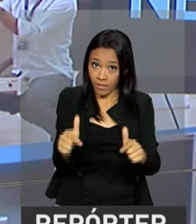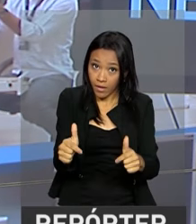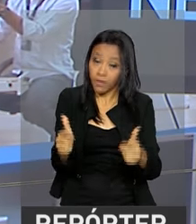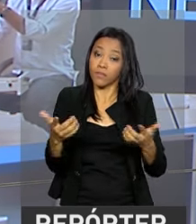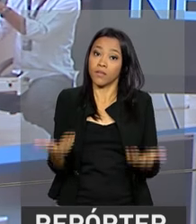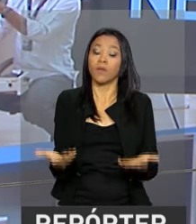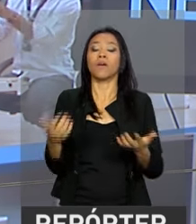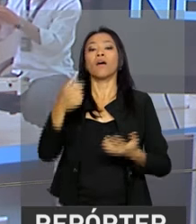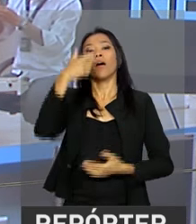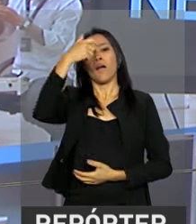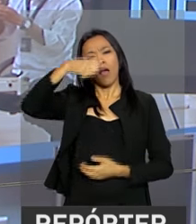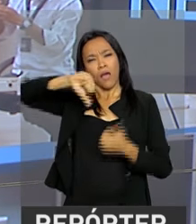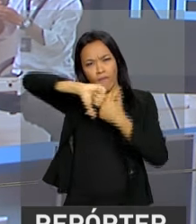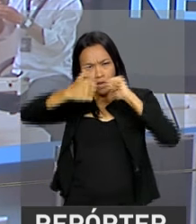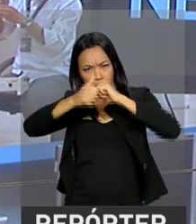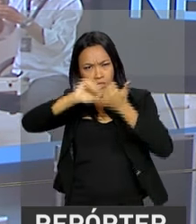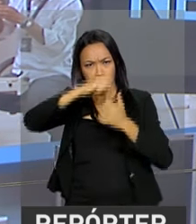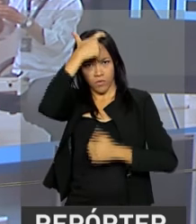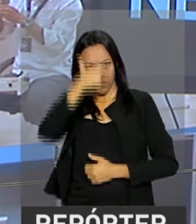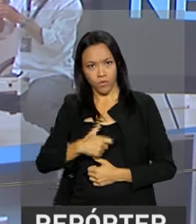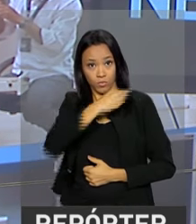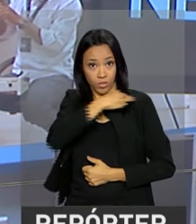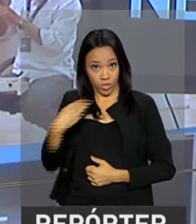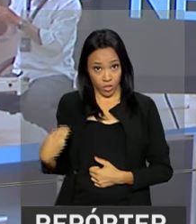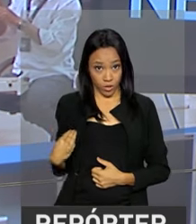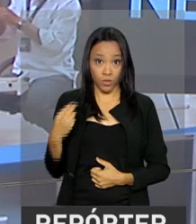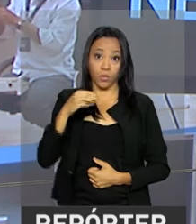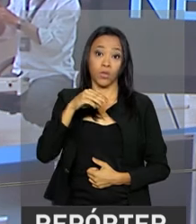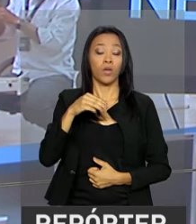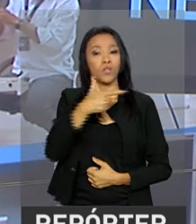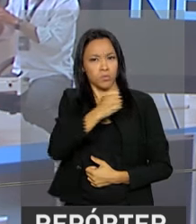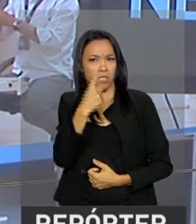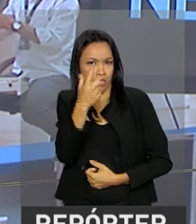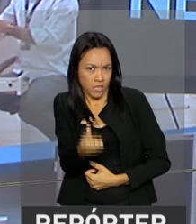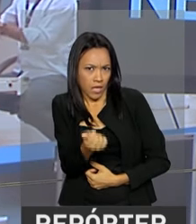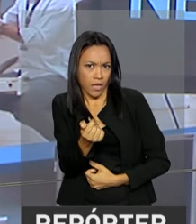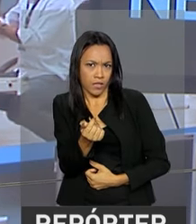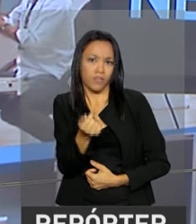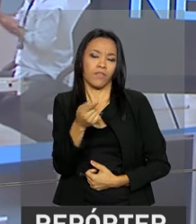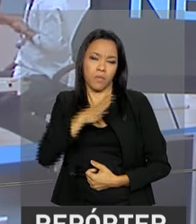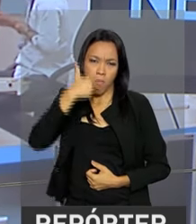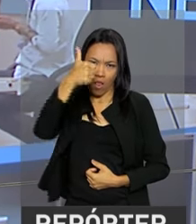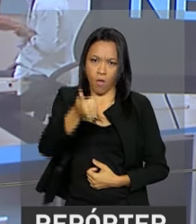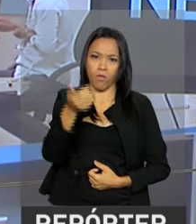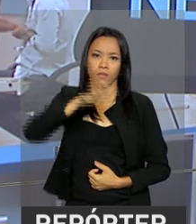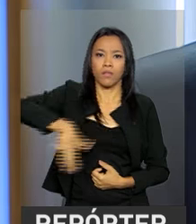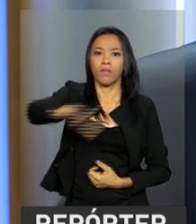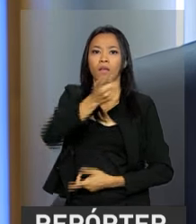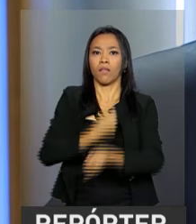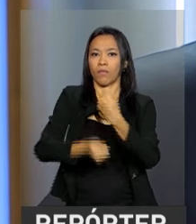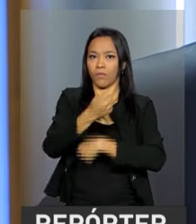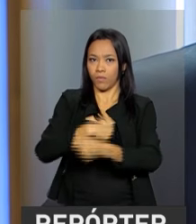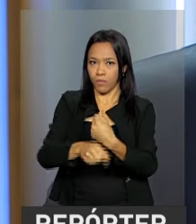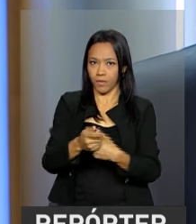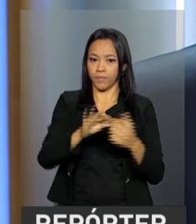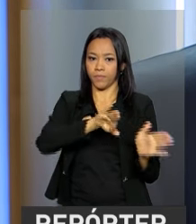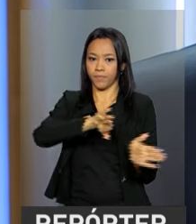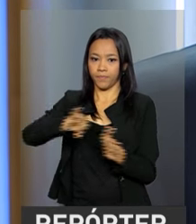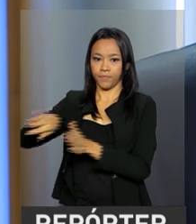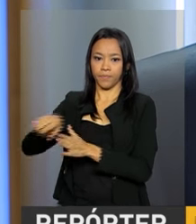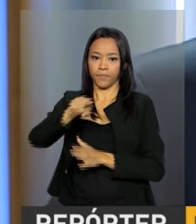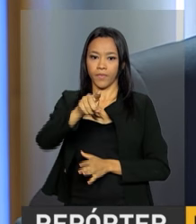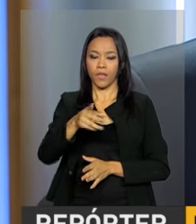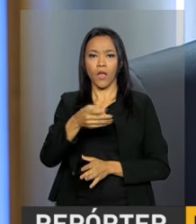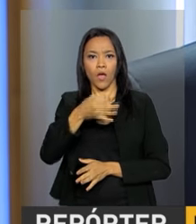Fazenda Henrique merelles 2017 terá um cenário melhor para a economia como tornar o